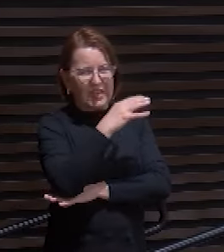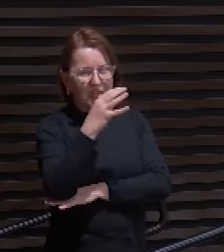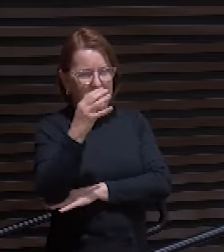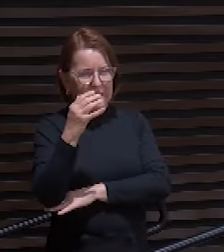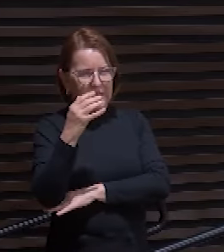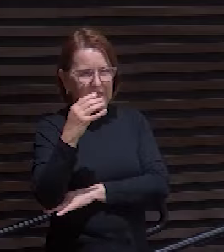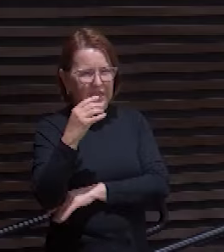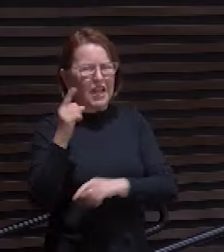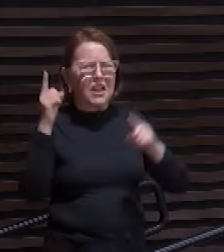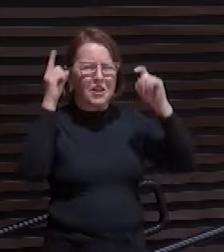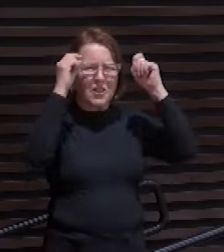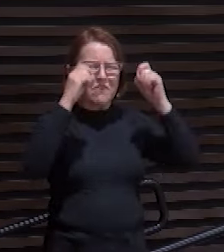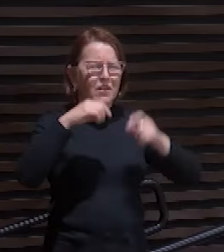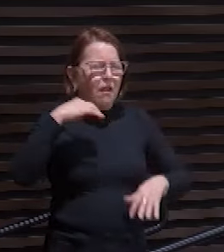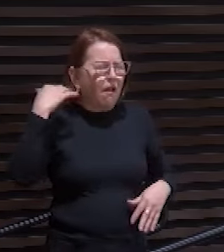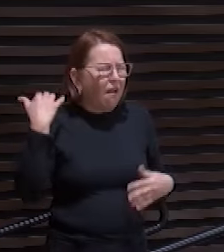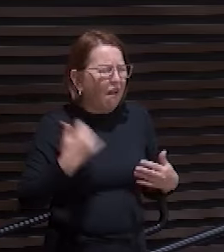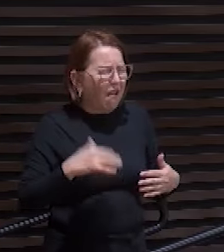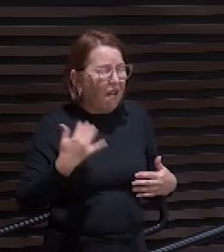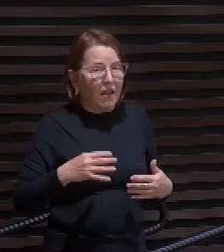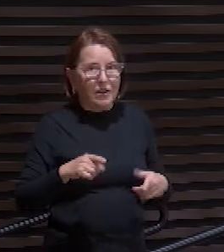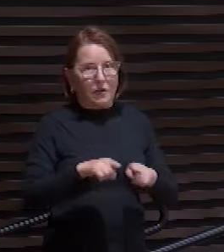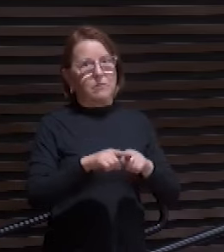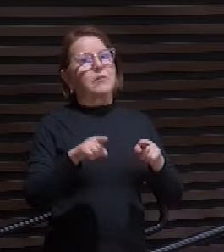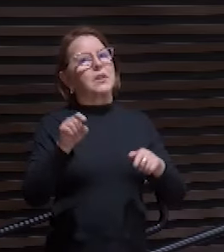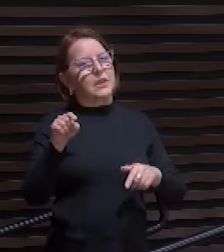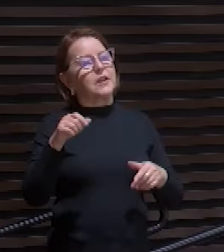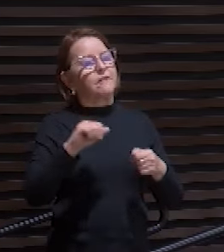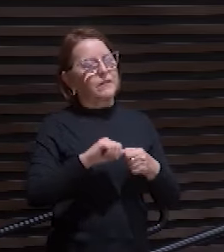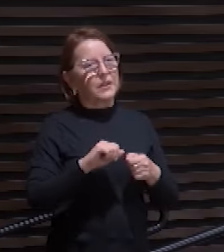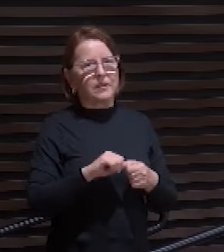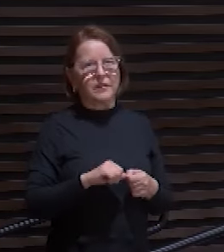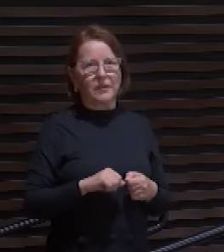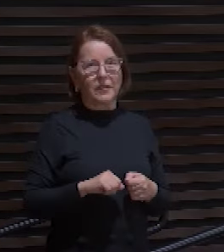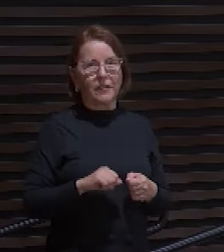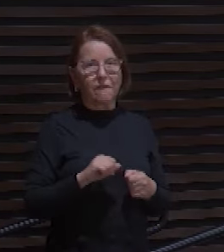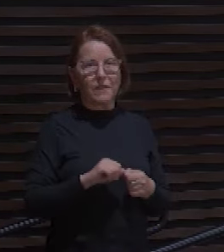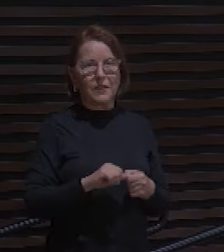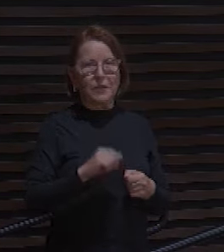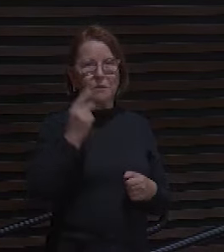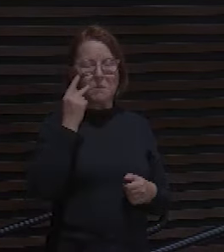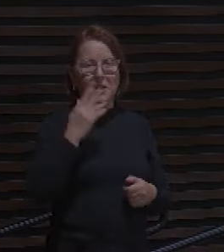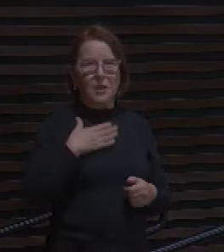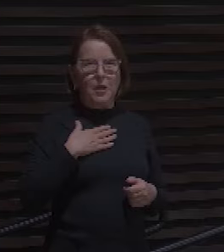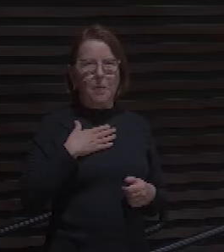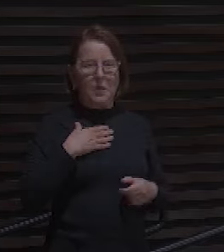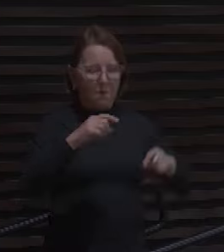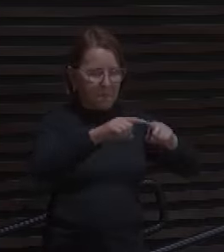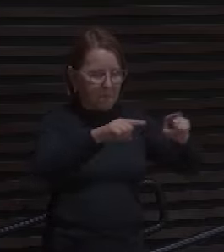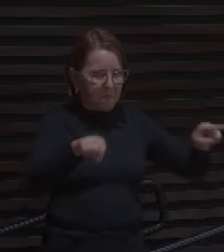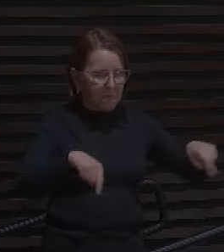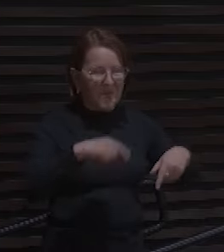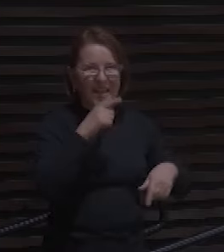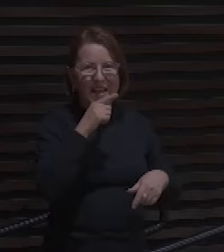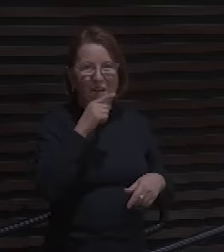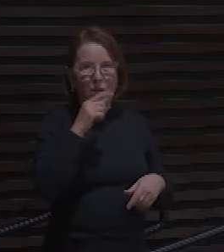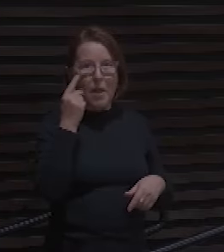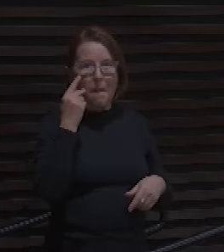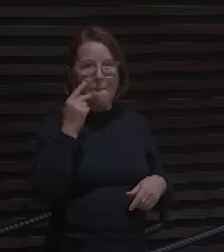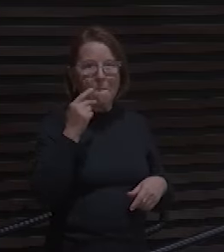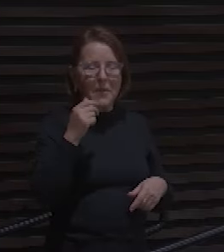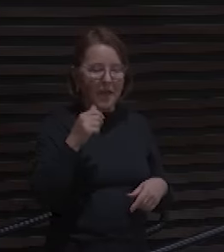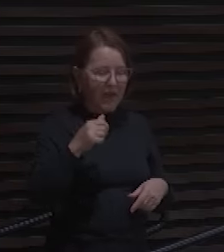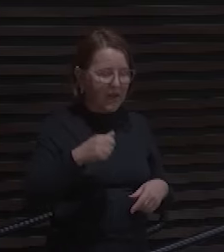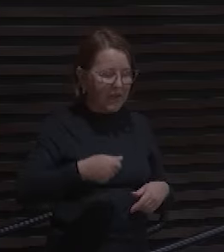caríssimo. Mas ele edificou. Fiz para mim açudes, para regar com eles